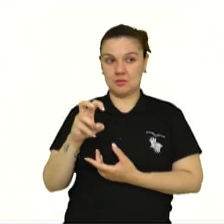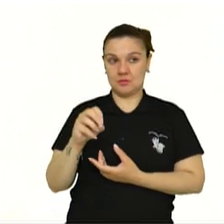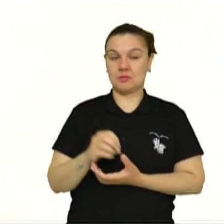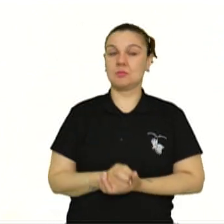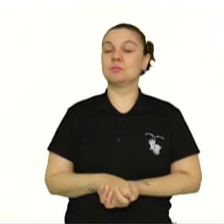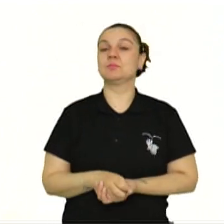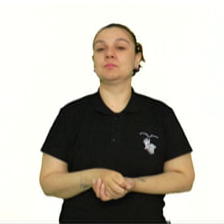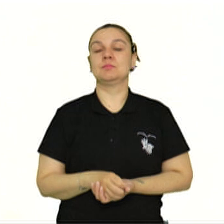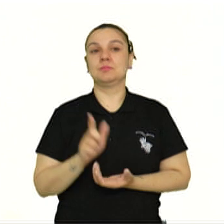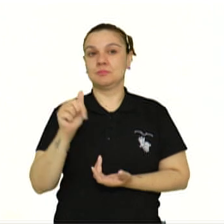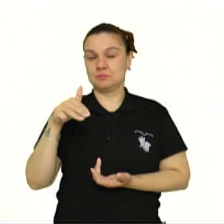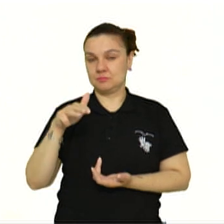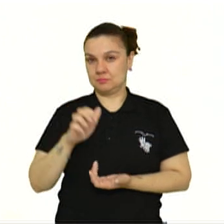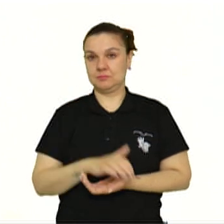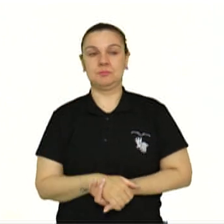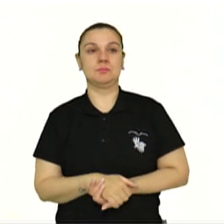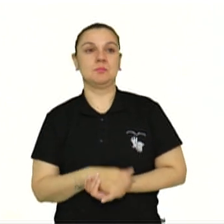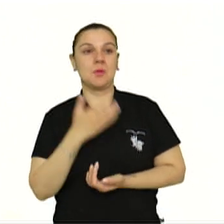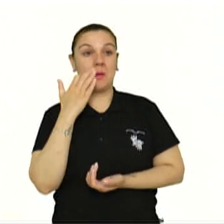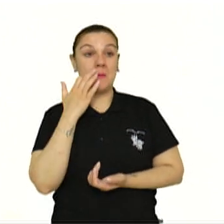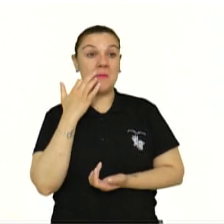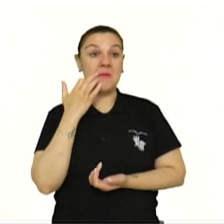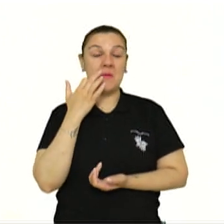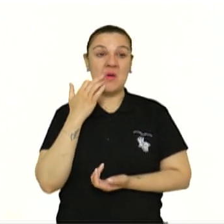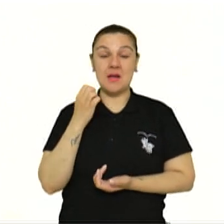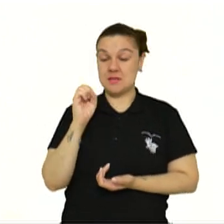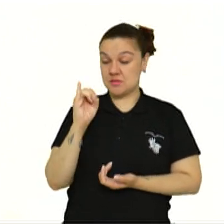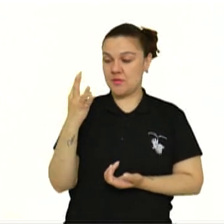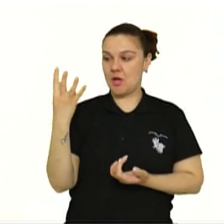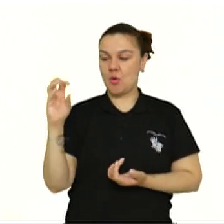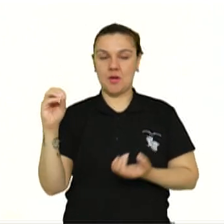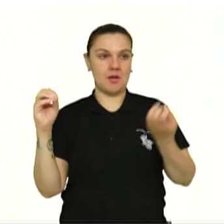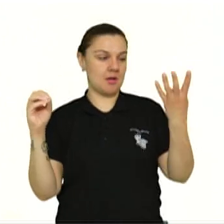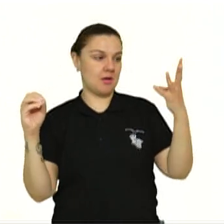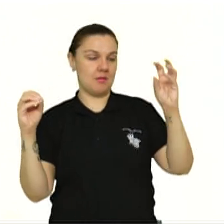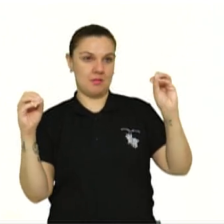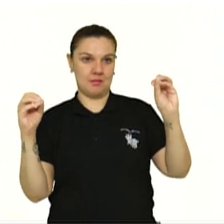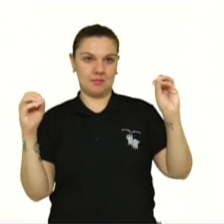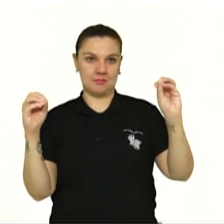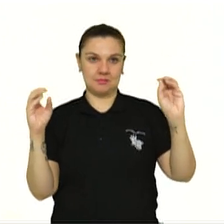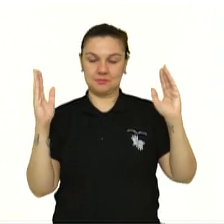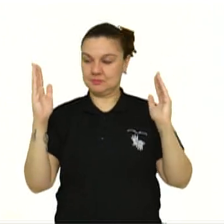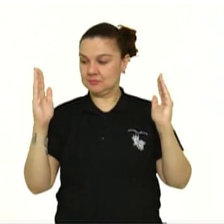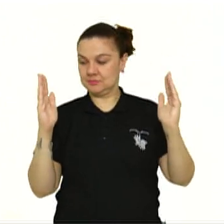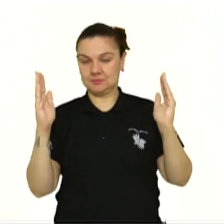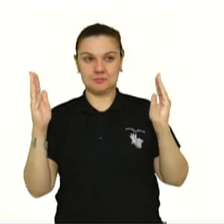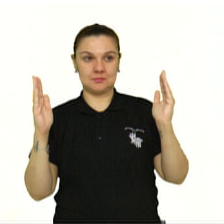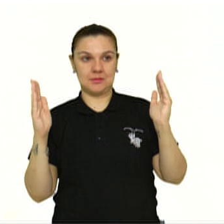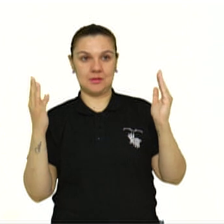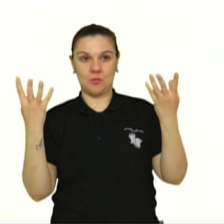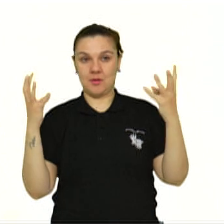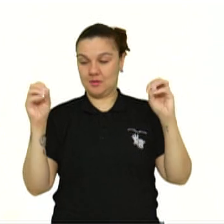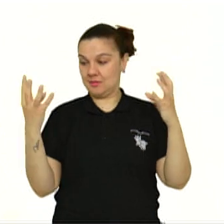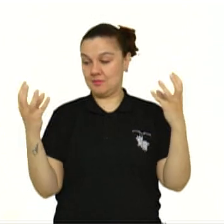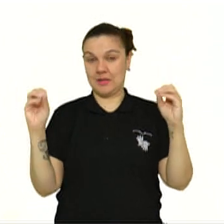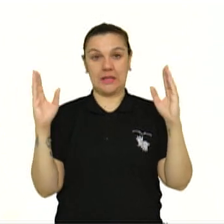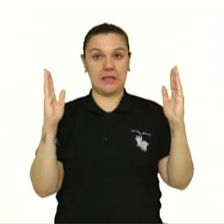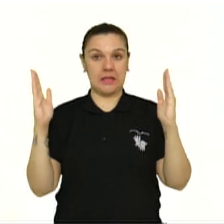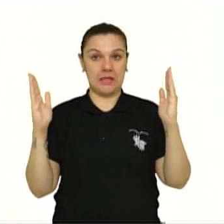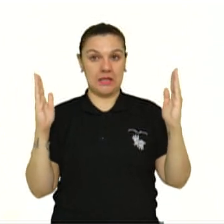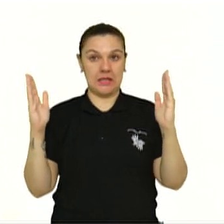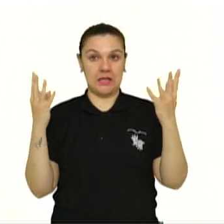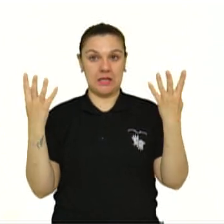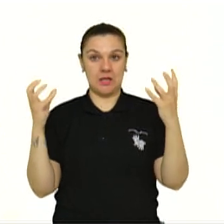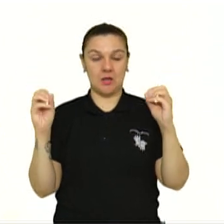game, tá? Caso fique 40-40, então eu estou jogando com alguém. Aí a gente chegou lá na pontuação 40-40. Então o árbitro